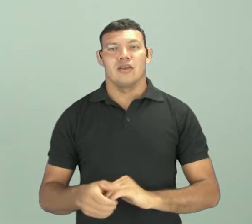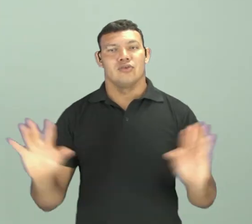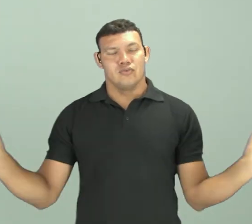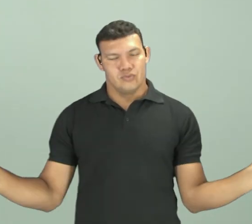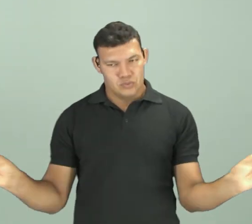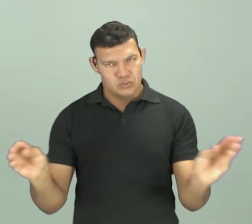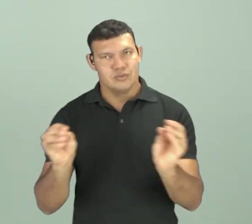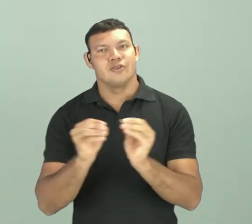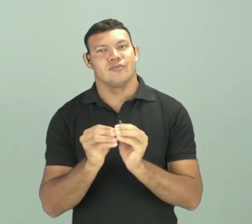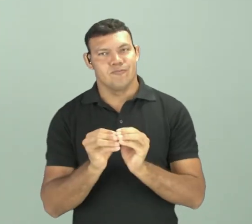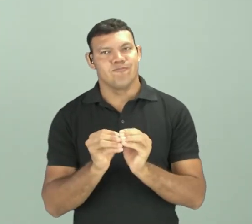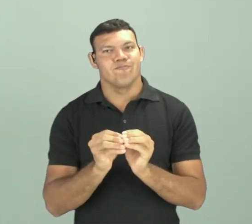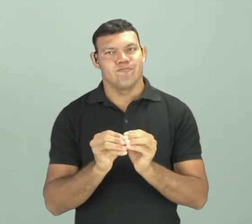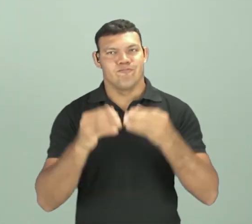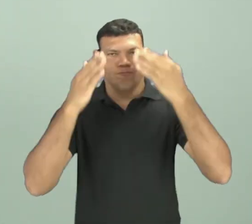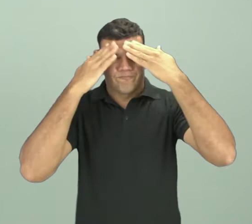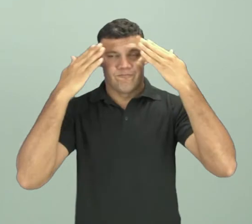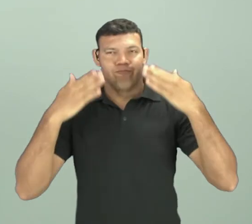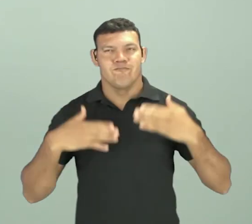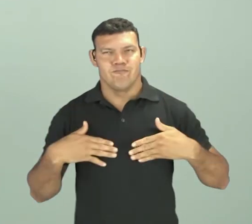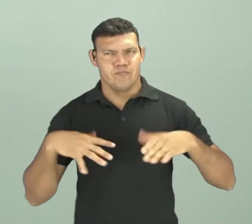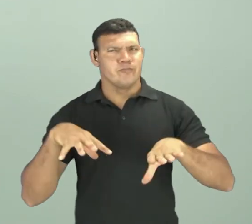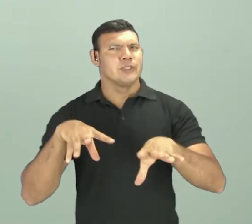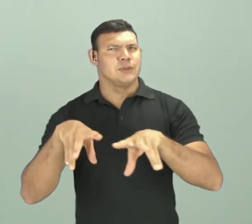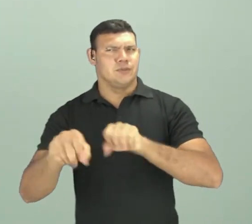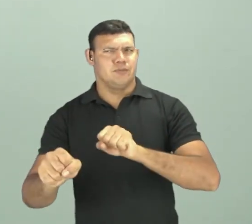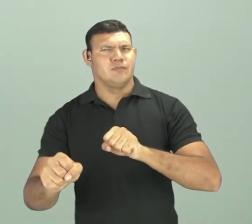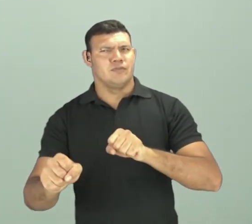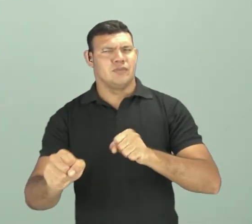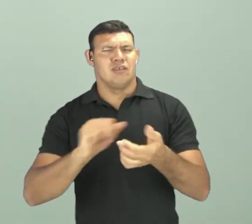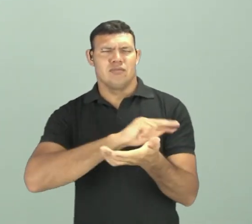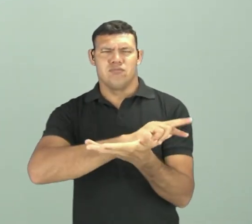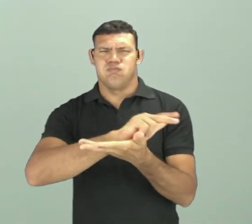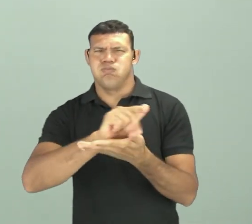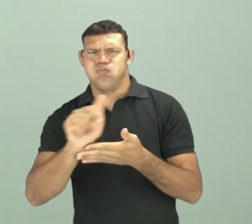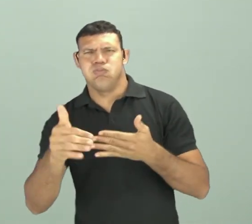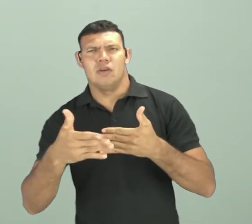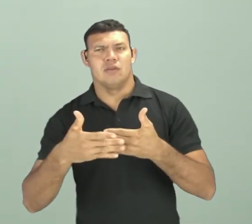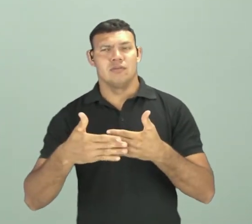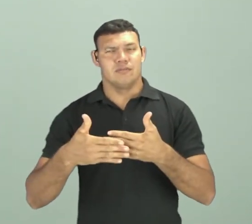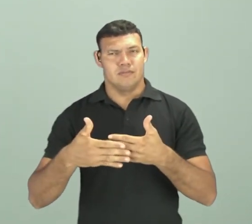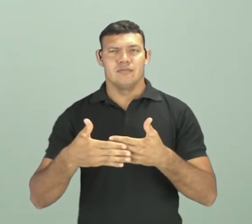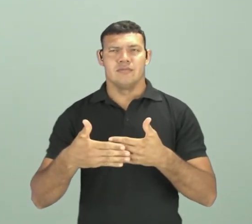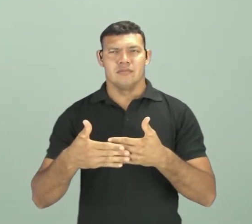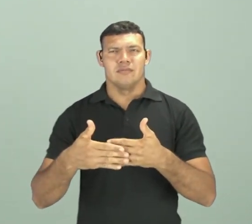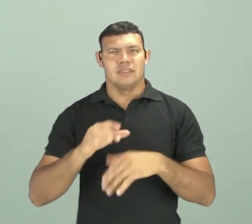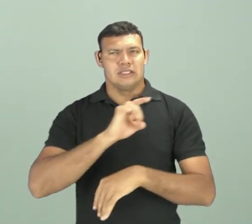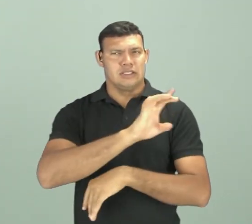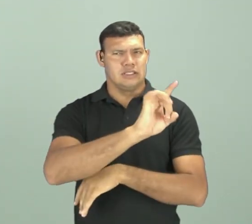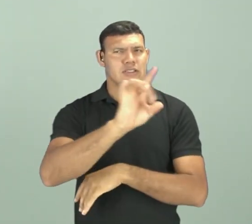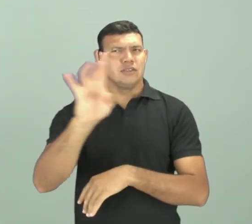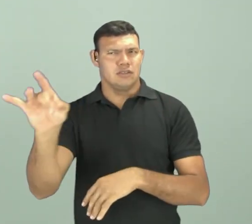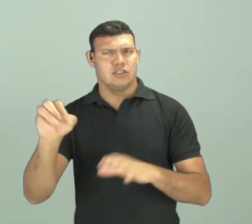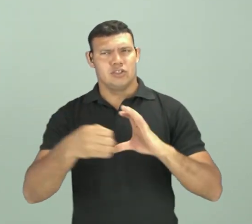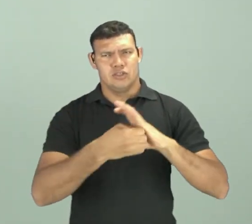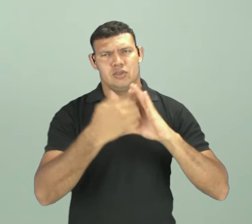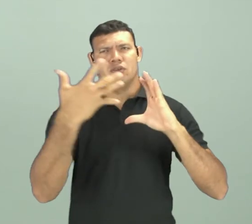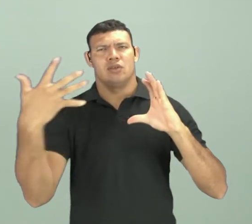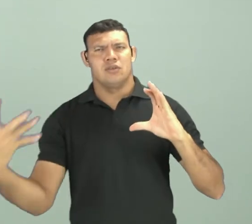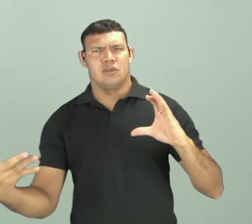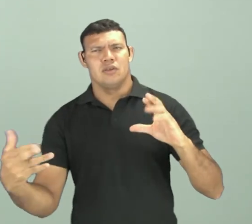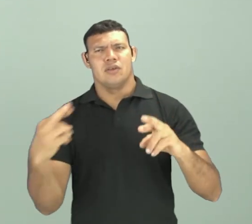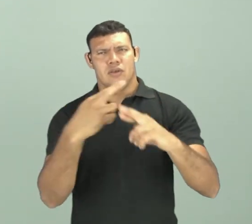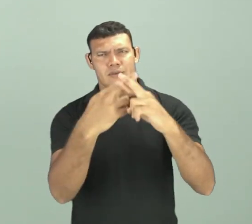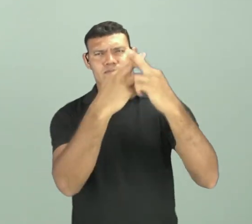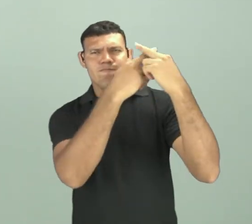resumindo tudo, então o nosso corpo ele é formado, né, por vários tipos de tecidos, cada um com as suas características,